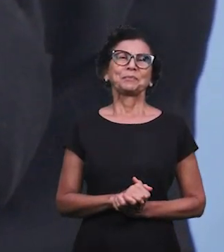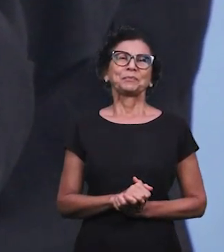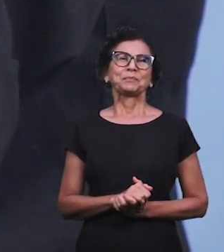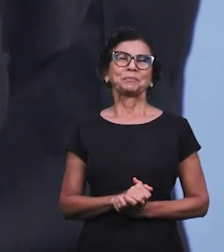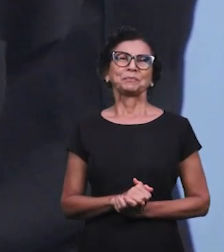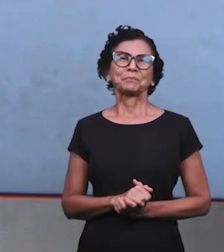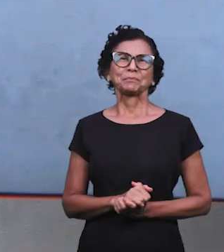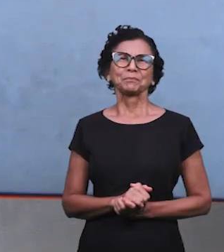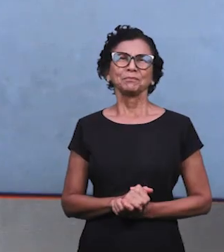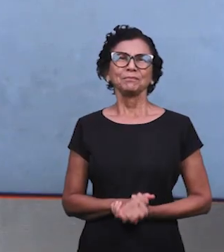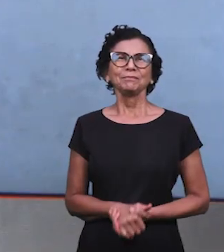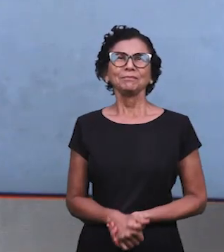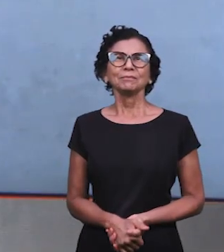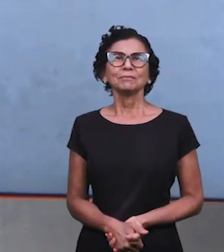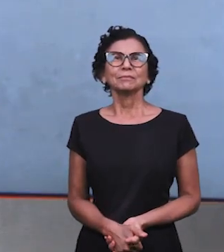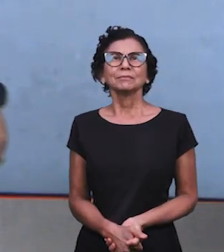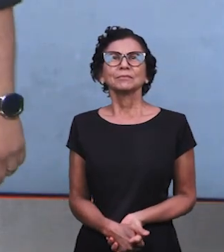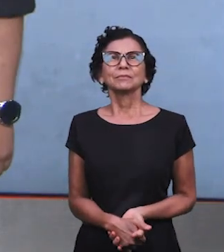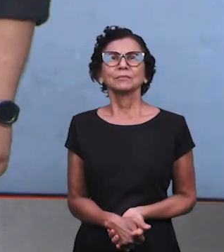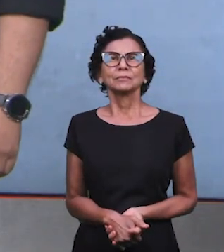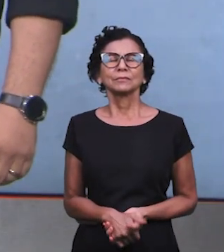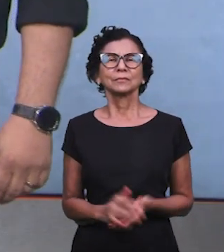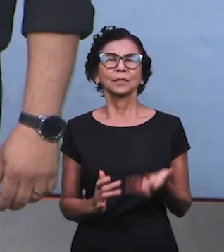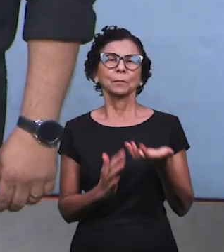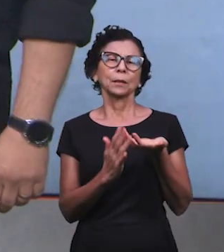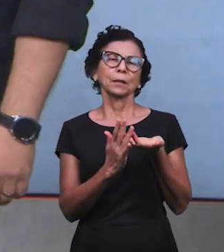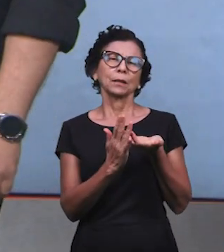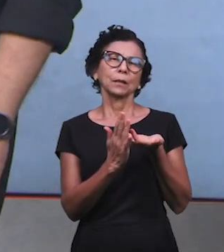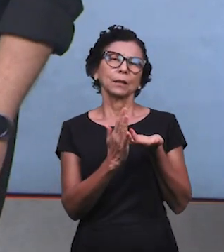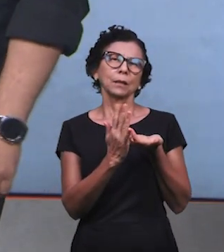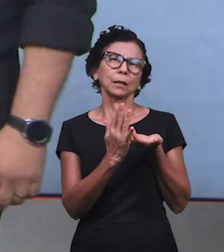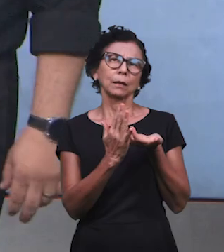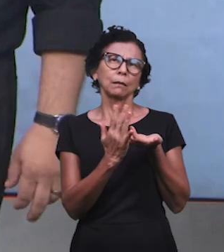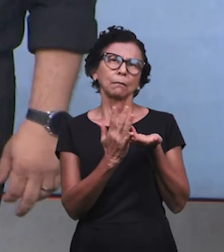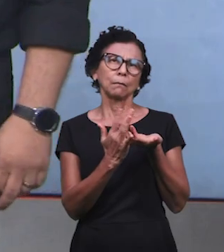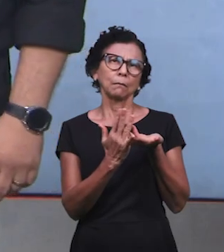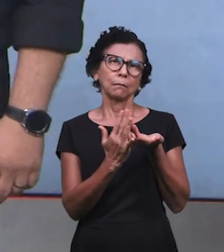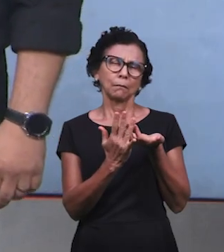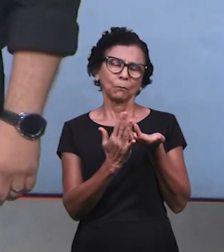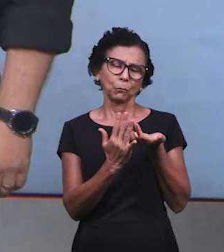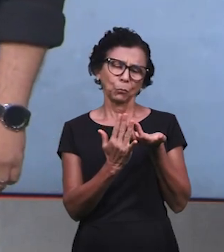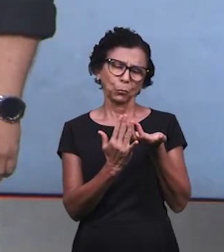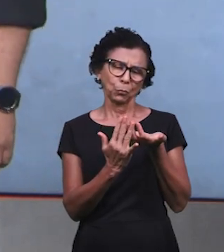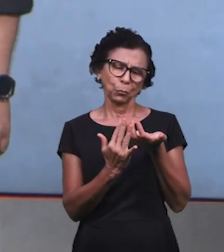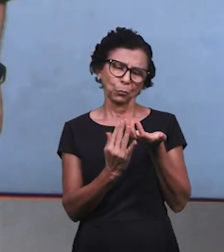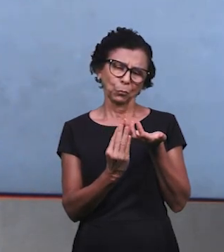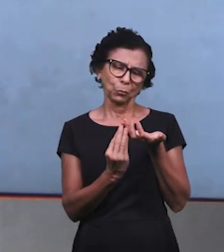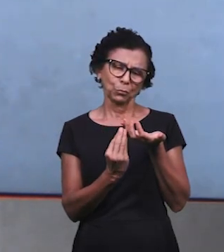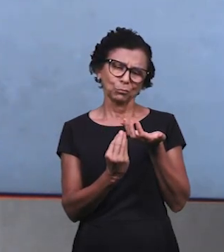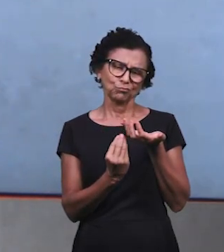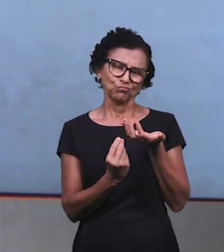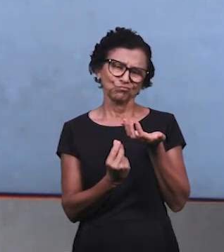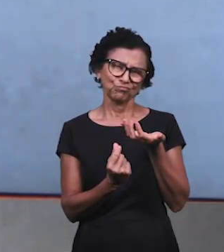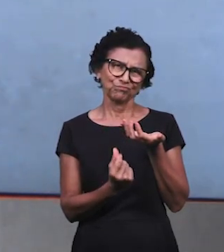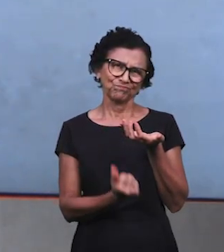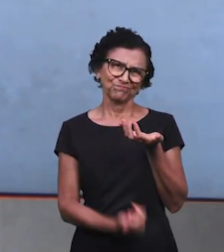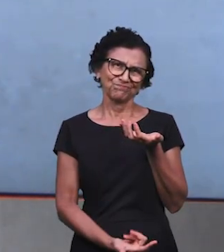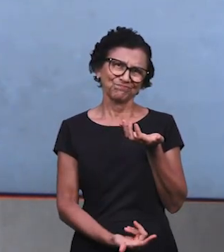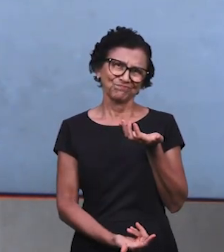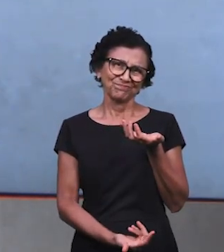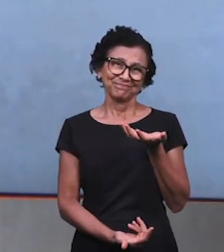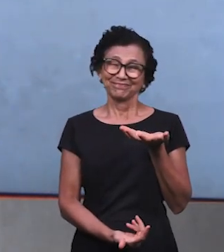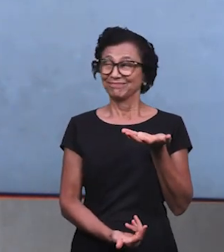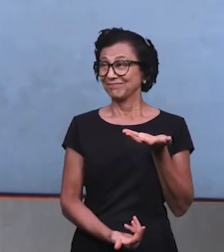uma, ó. Ela acende, fica acesa um pouco, daqui a pouco ela já apaga. Por que ela apaga? Porque ela já tá apagando, olha lá,